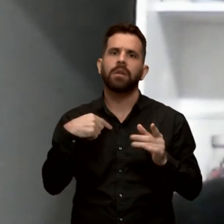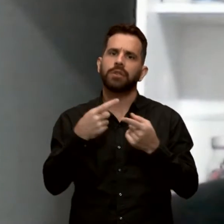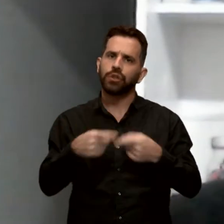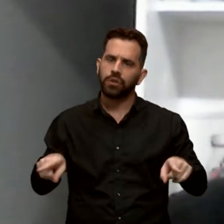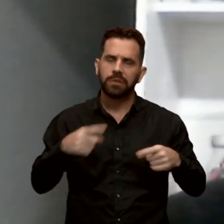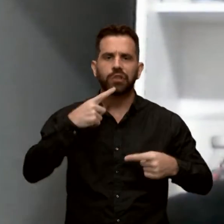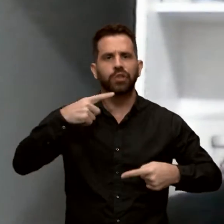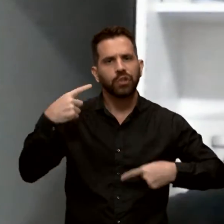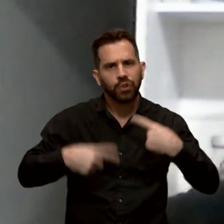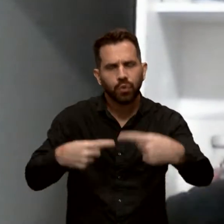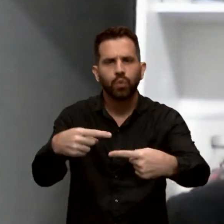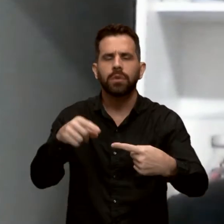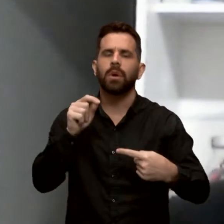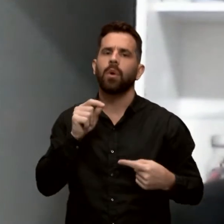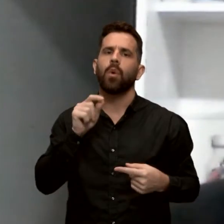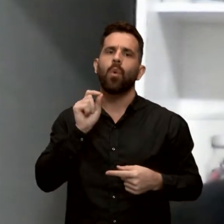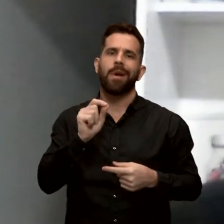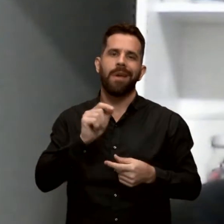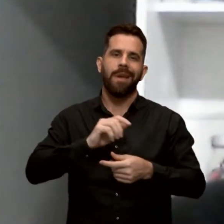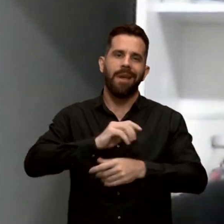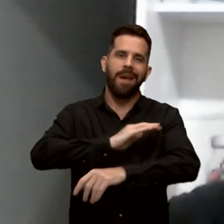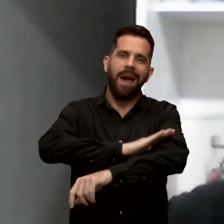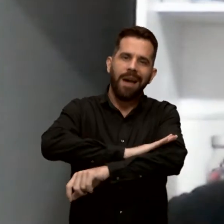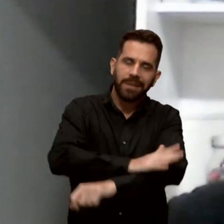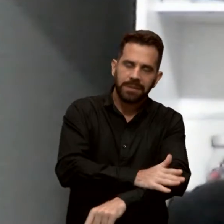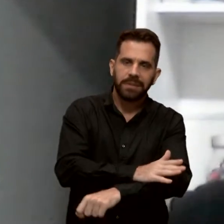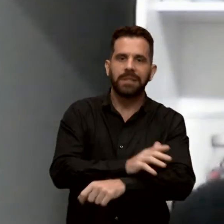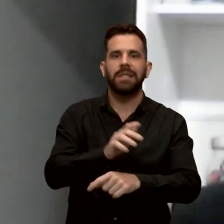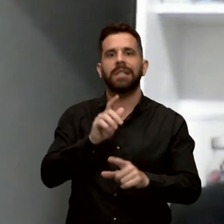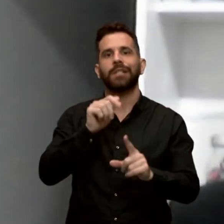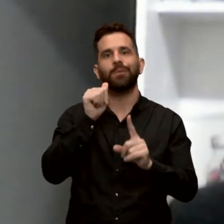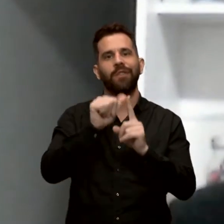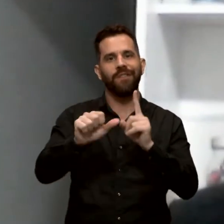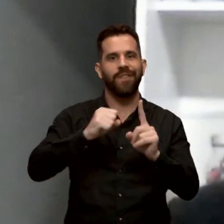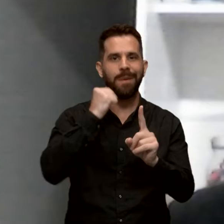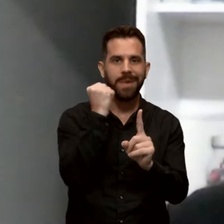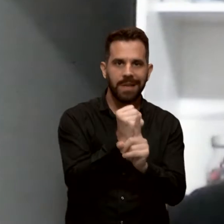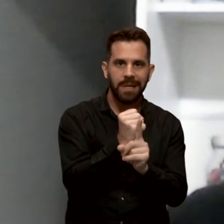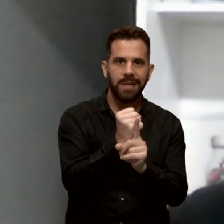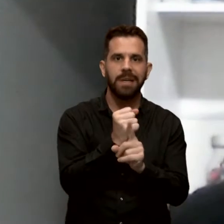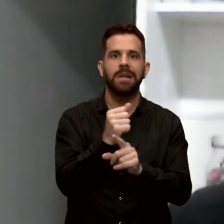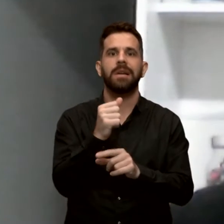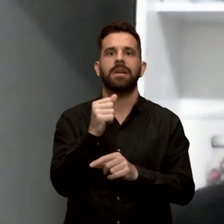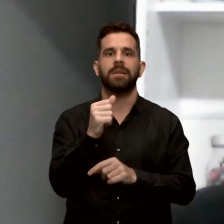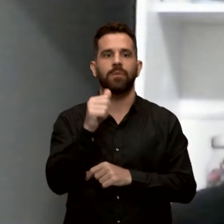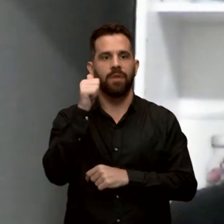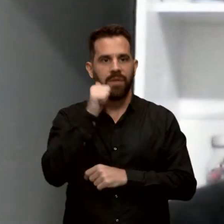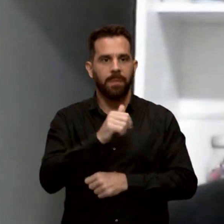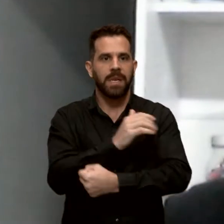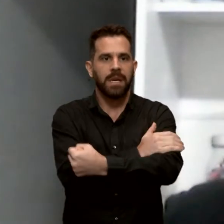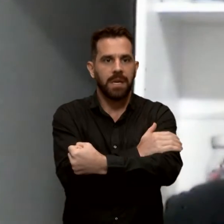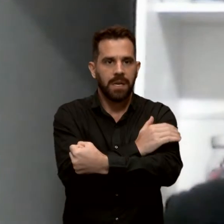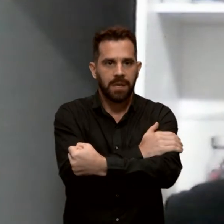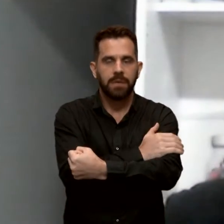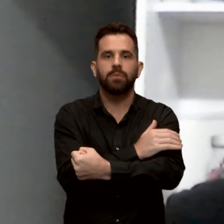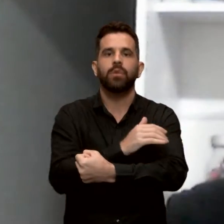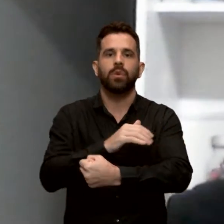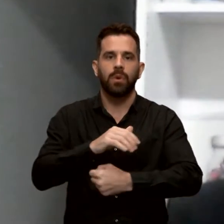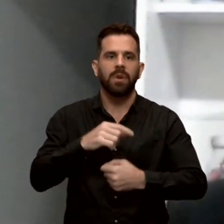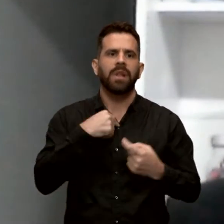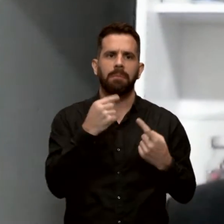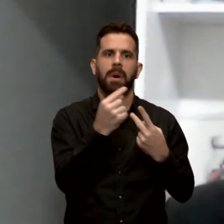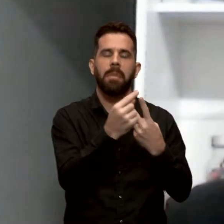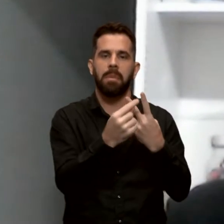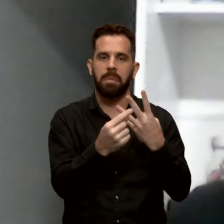do racismo, feminismo, né, os movimentos estudantis que estavam em pauta na época. Então, as